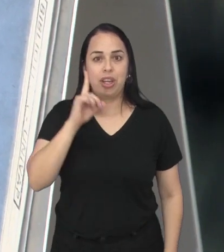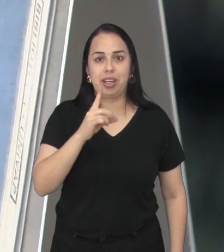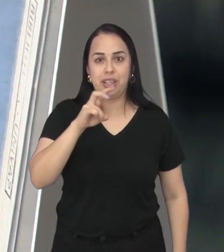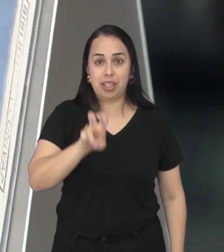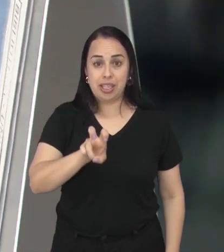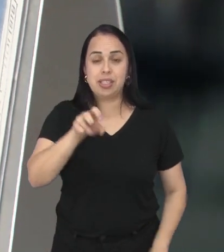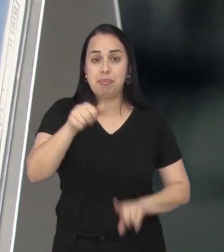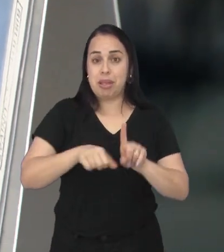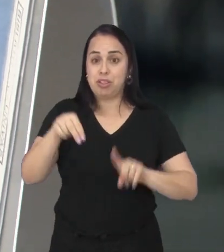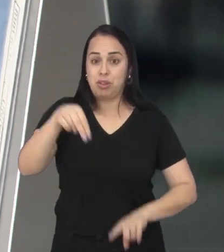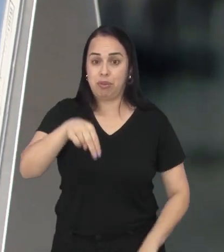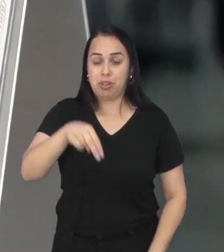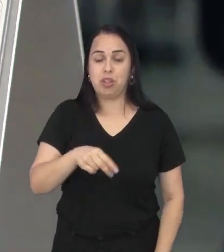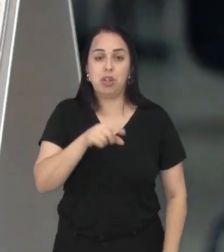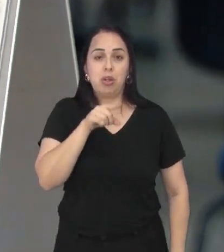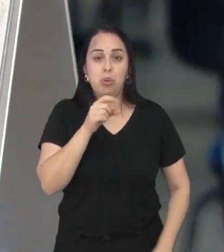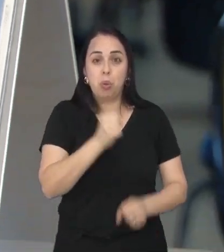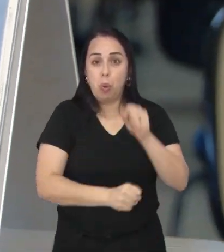15 de novembro de